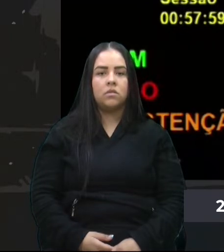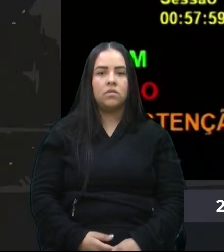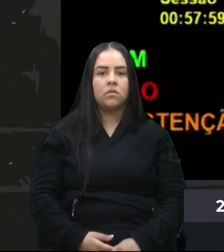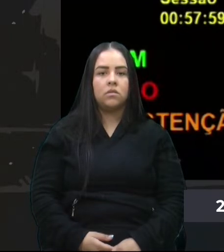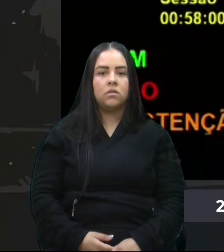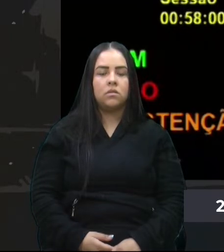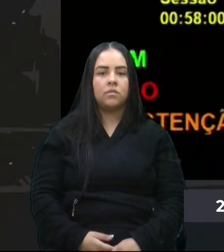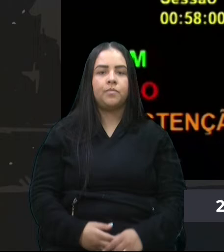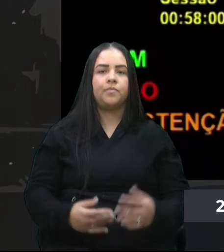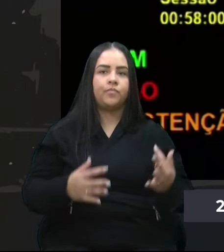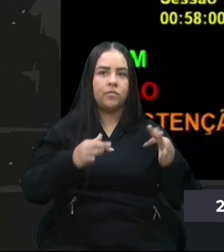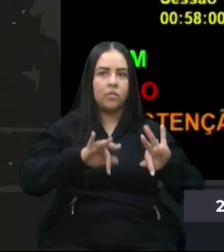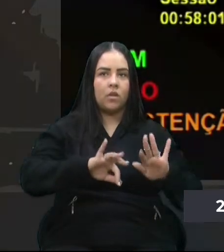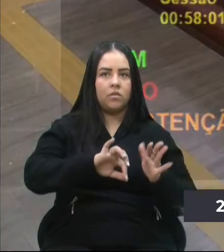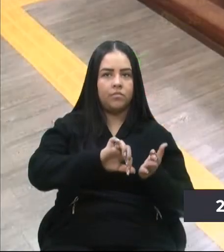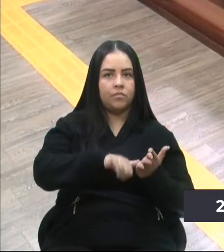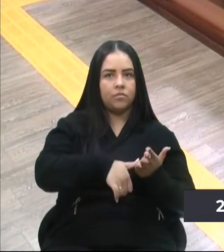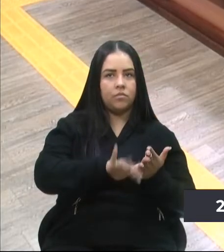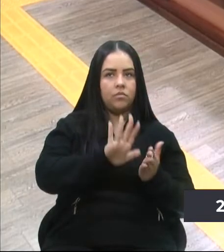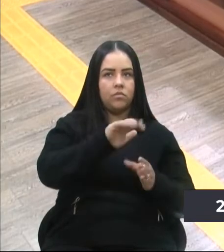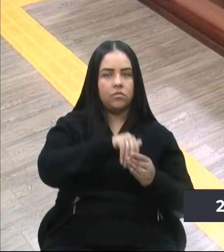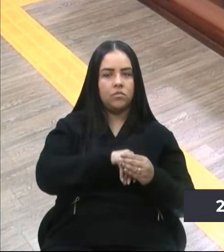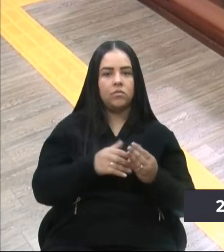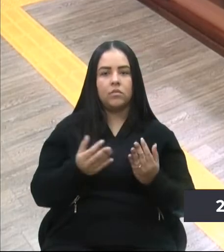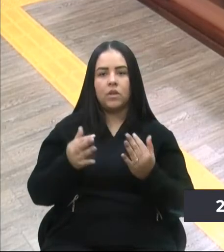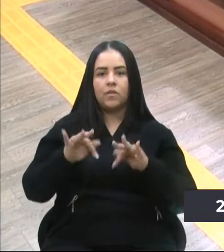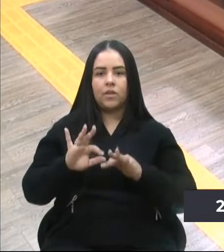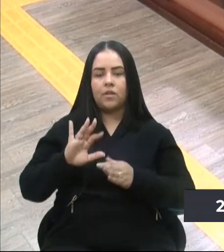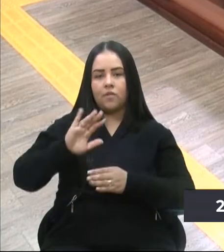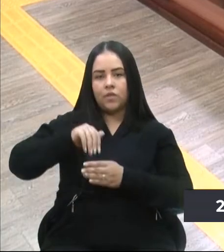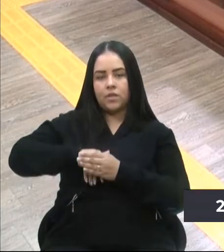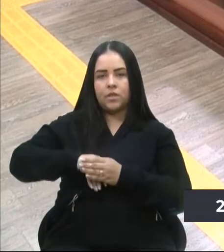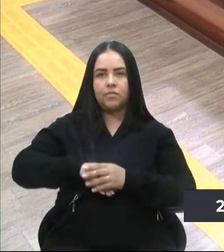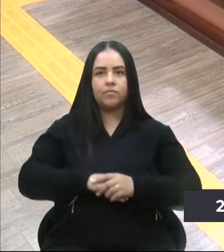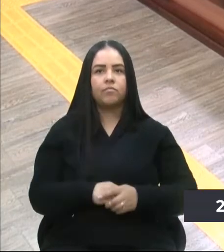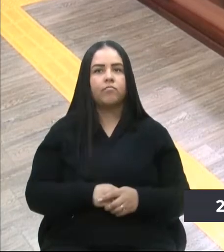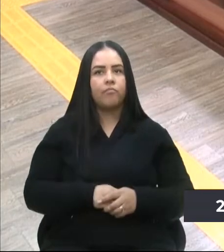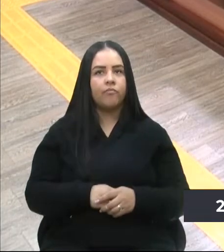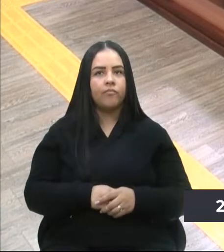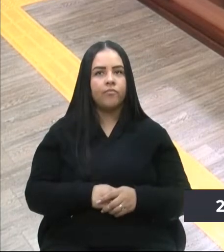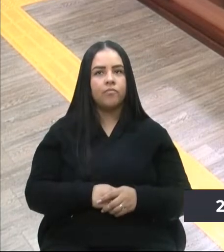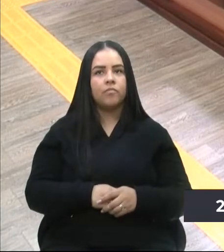Encerrado o registro dos votos, encerrada a votação.